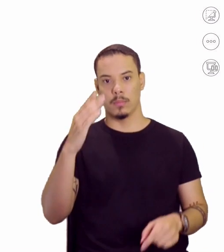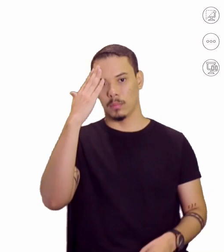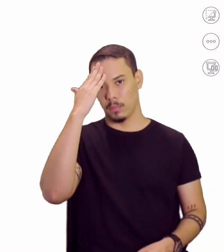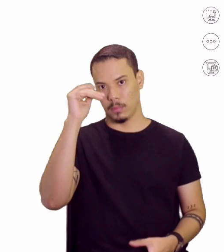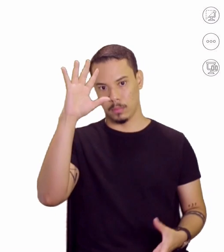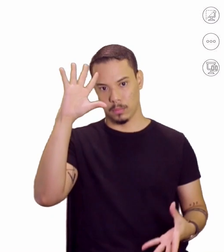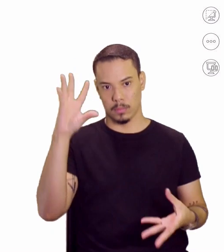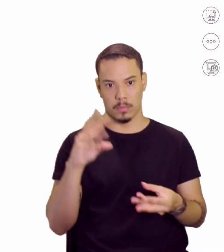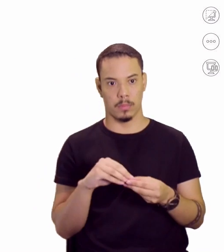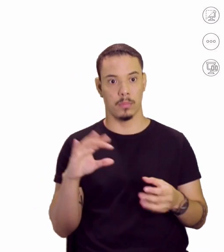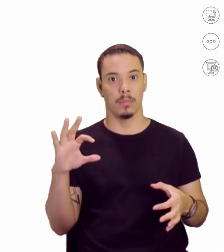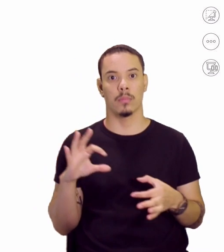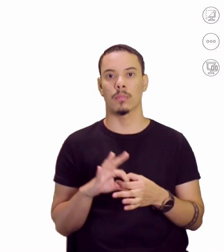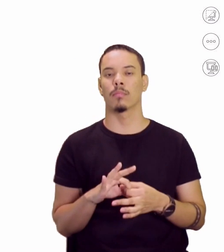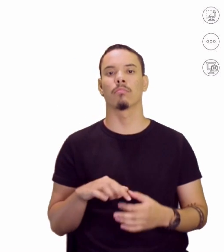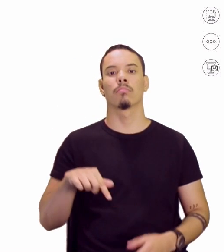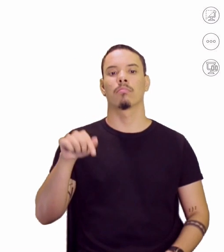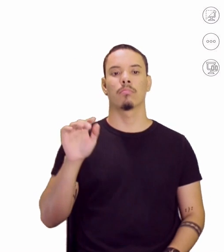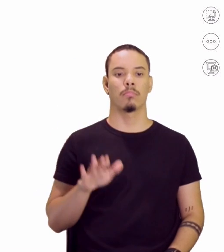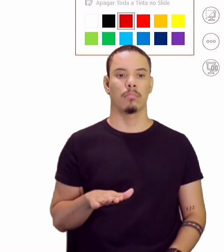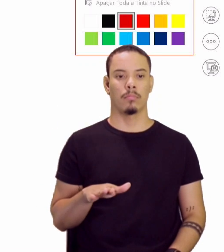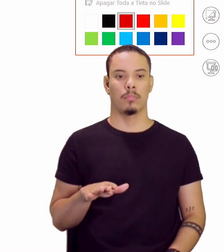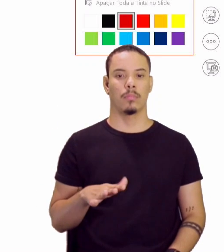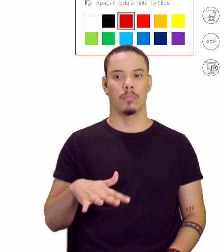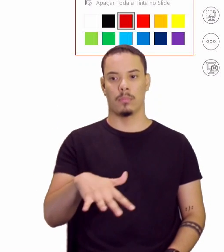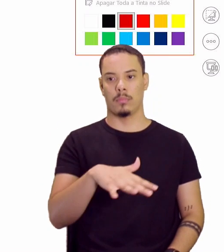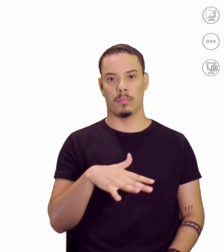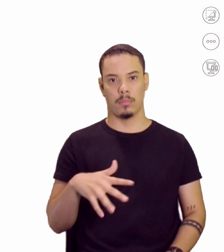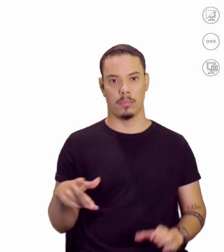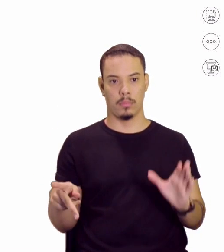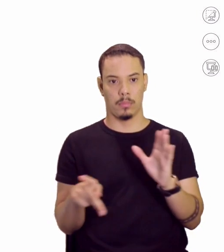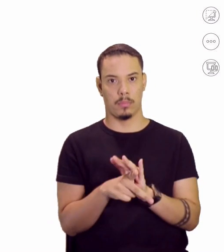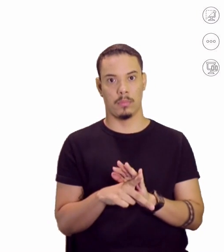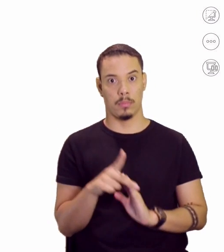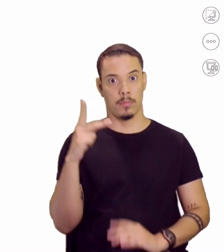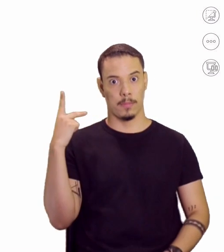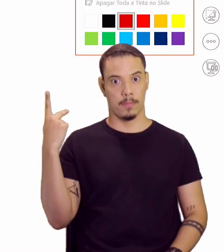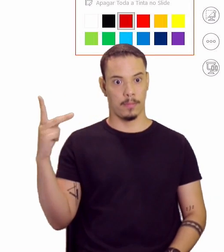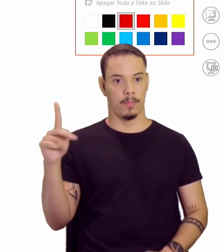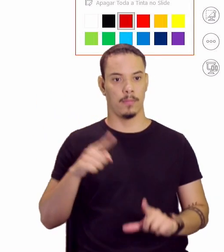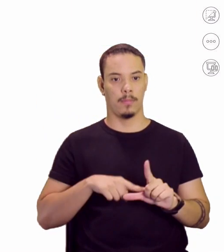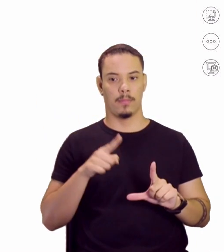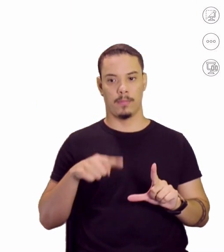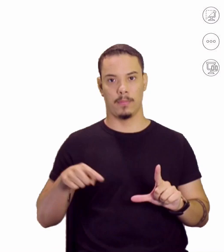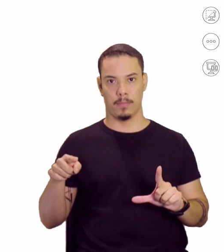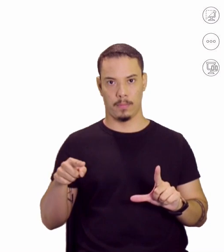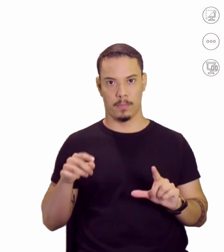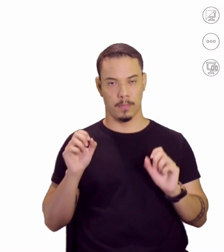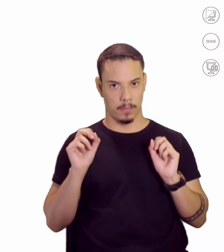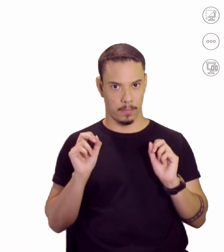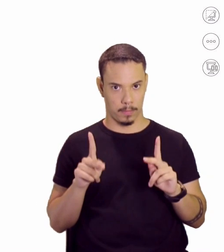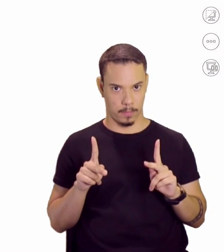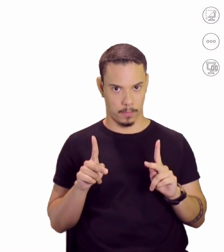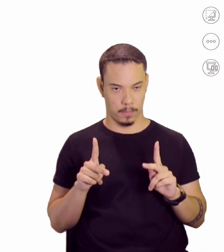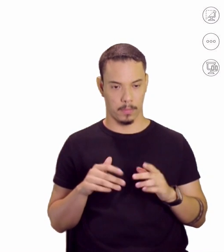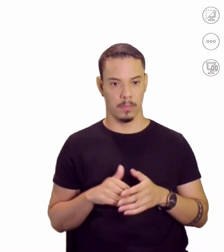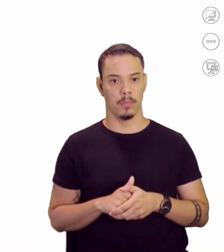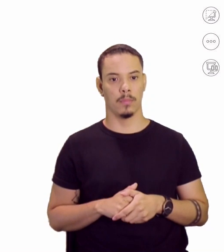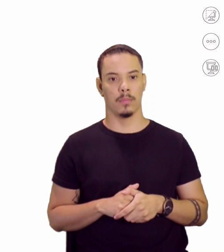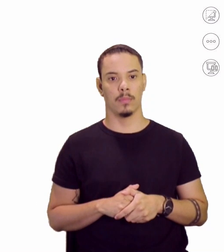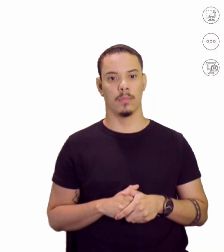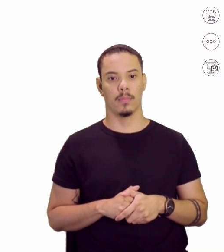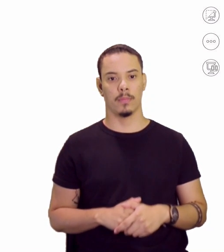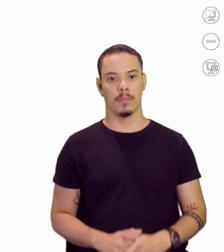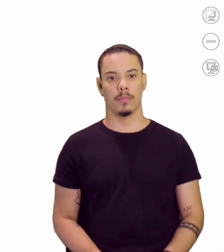está relacionada com quem? Com a área deste gráfico. Ok? Olha